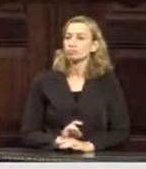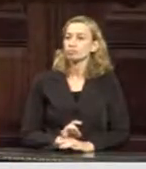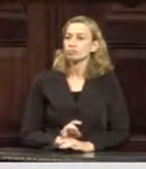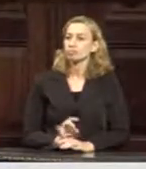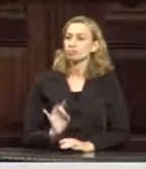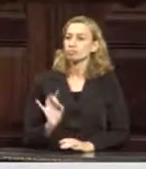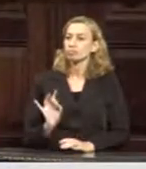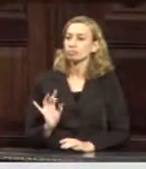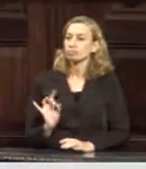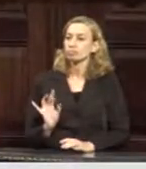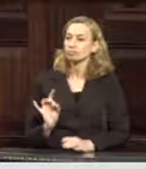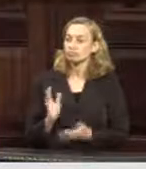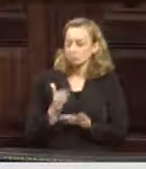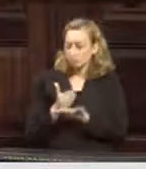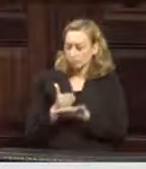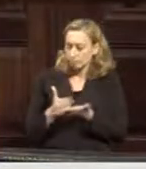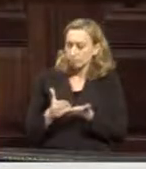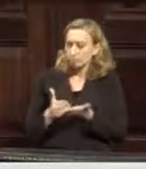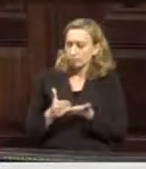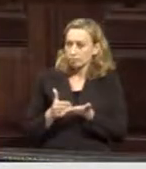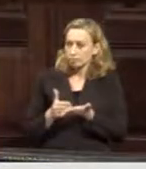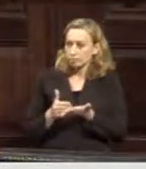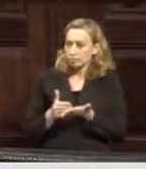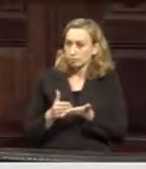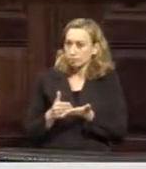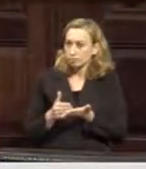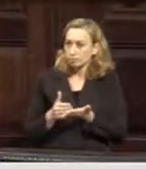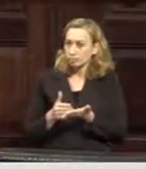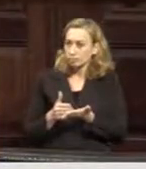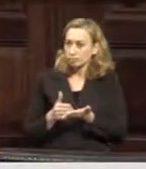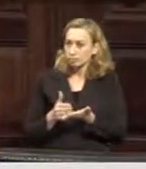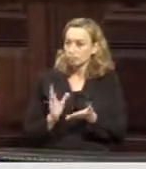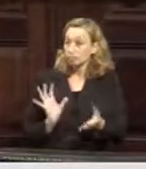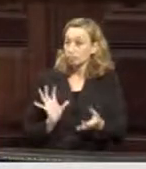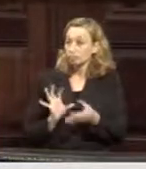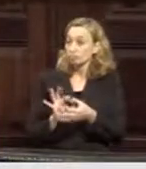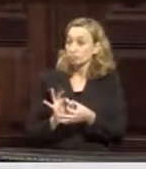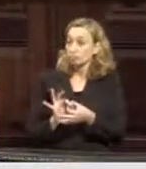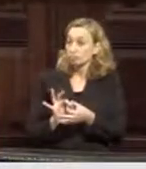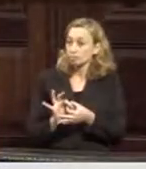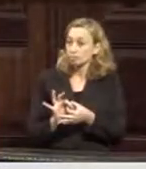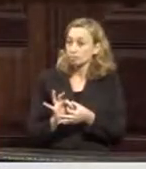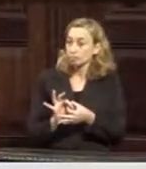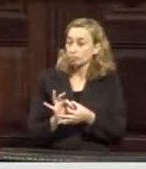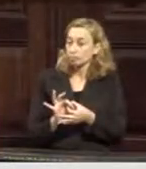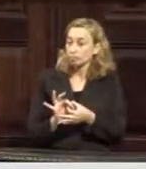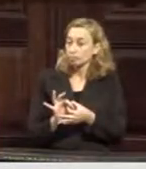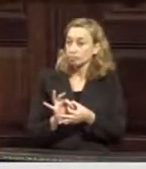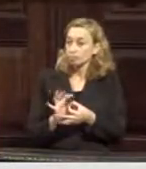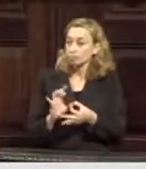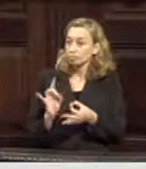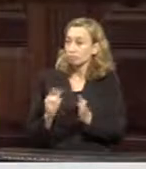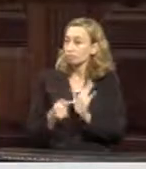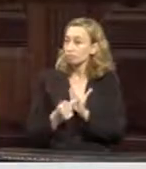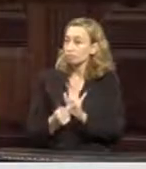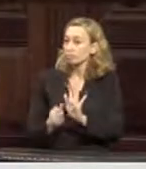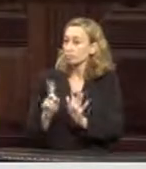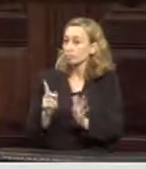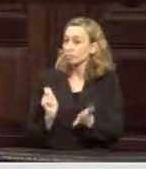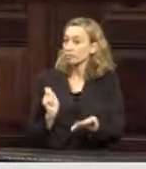liquidação das despesas. Ou seja, é um cumprimento dos 25% apenas contábil, mas